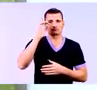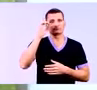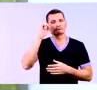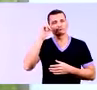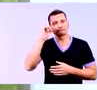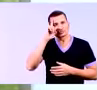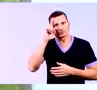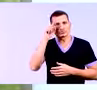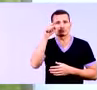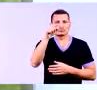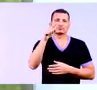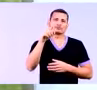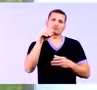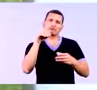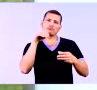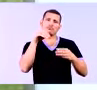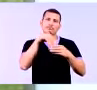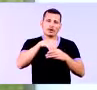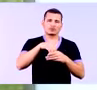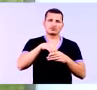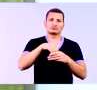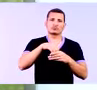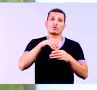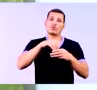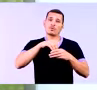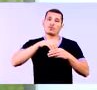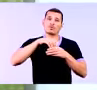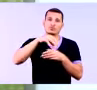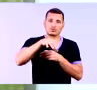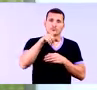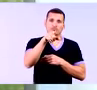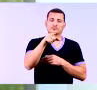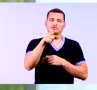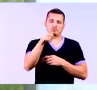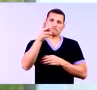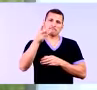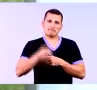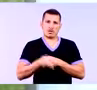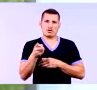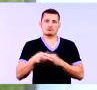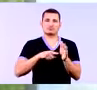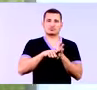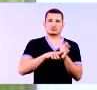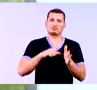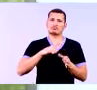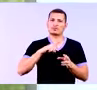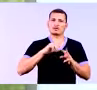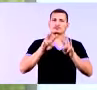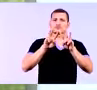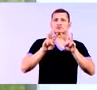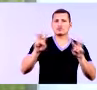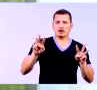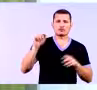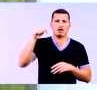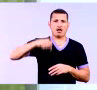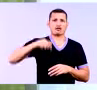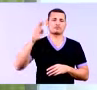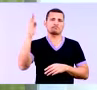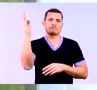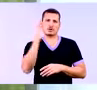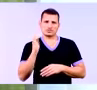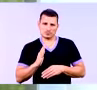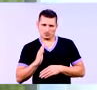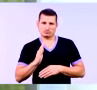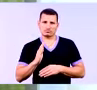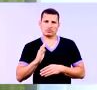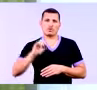faz parte do conteúdo que você mesmo pesquisa. Existem muitos sites no Brasil e fora do Brasil que trabalham com